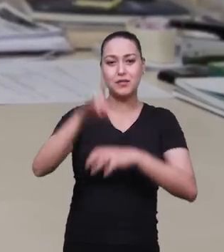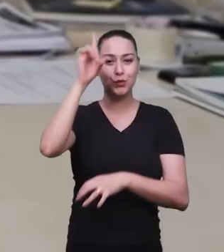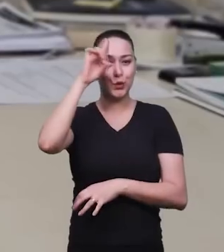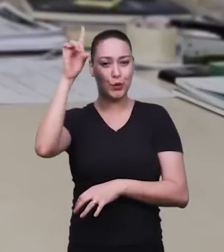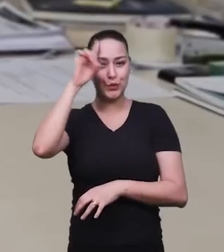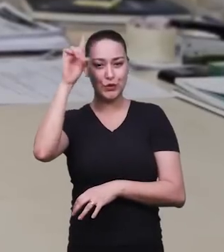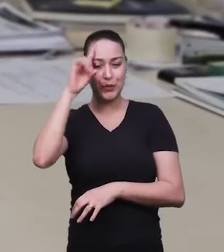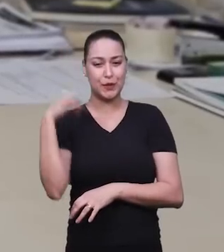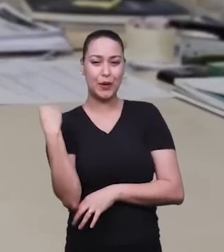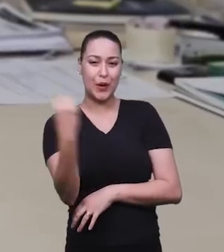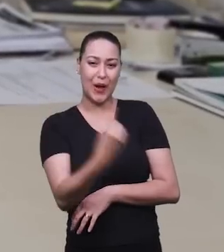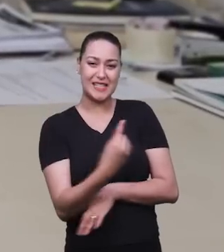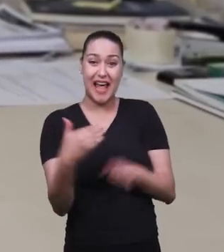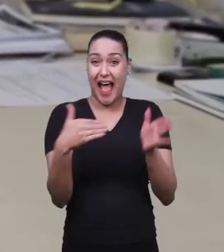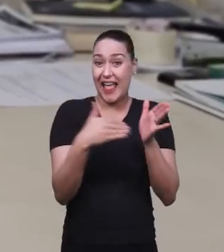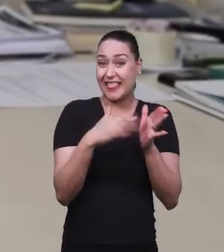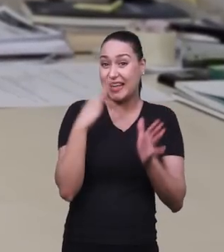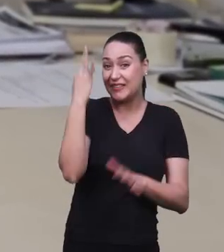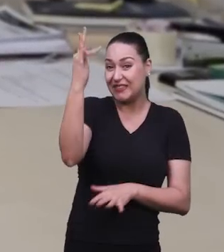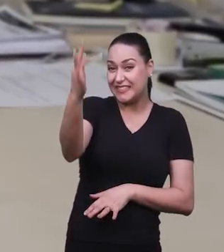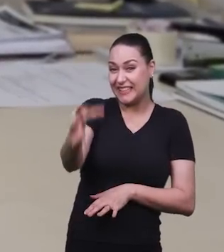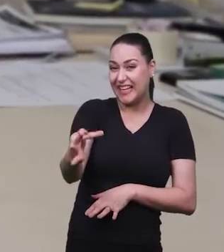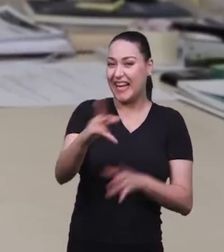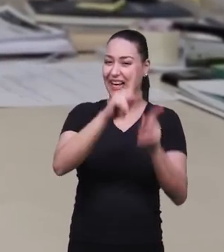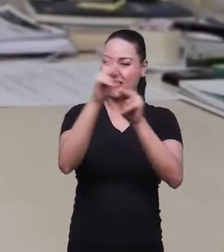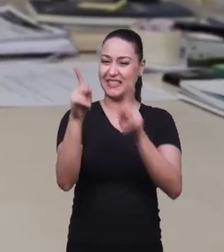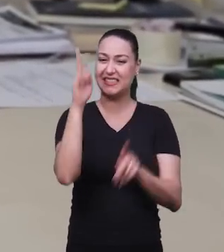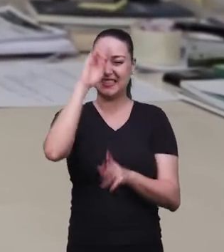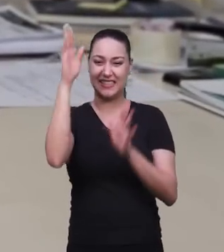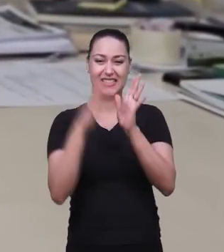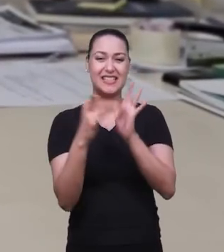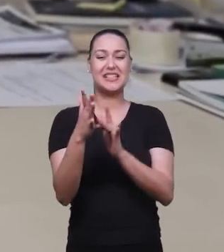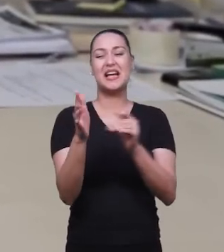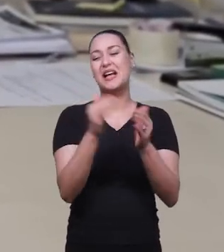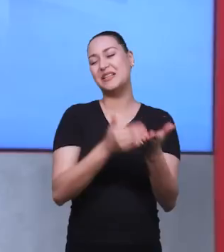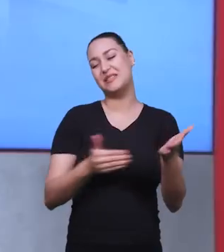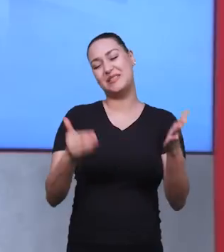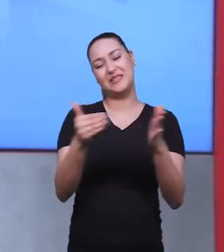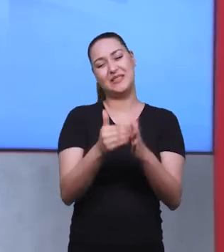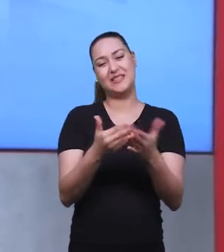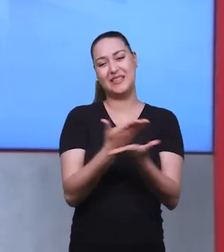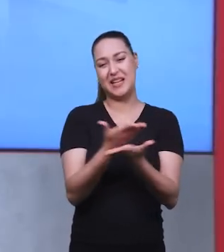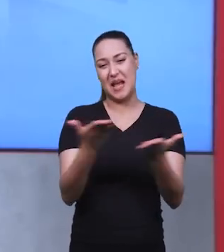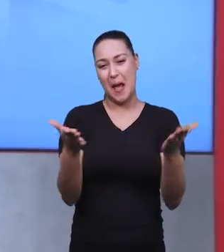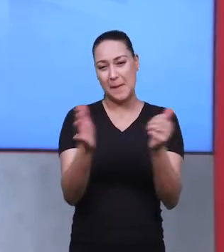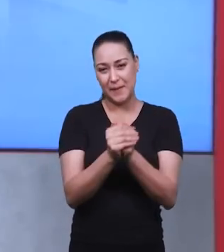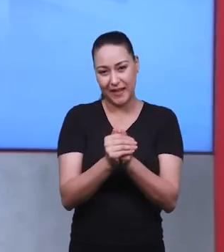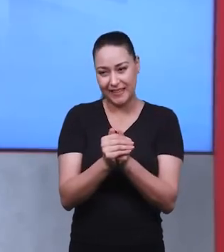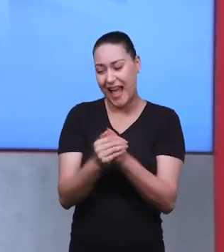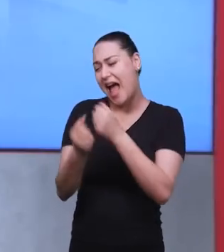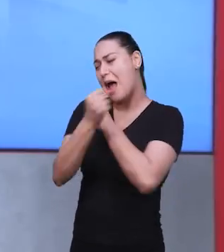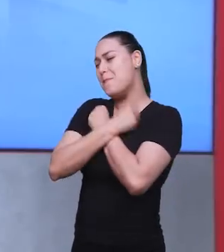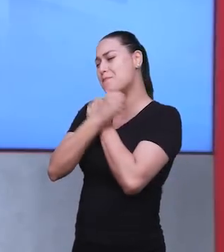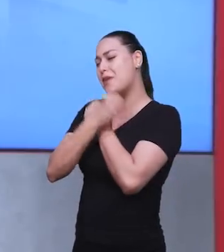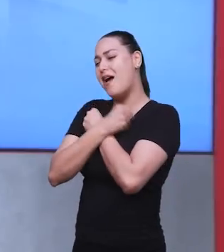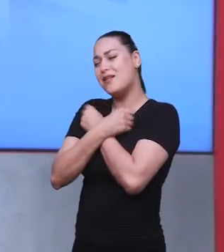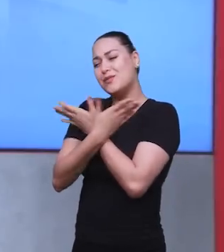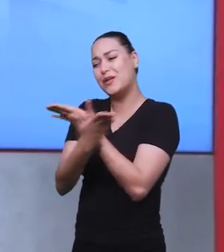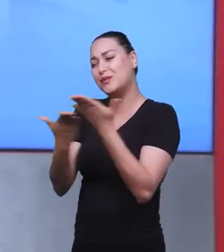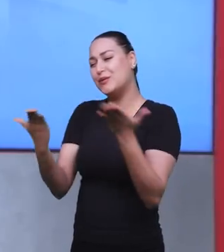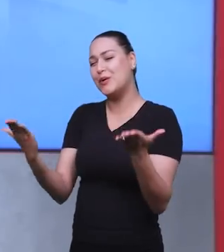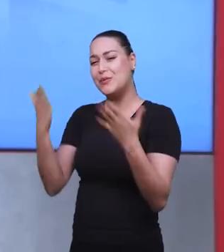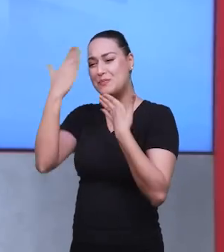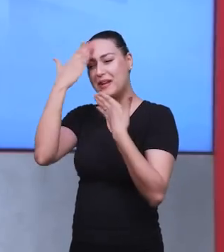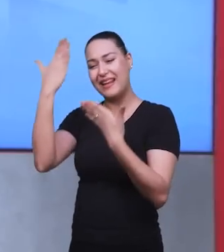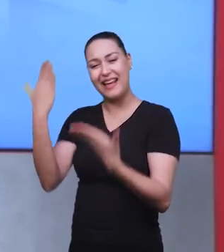derramada diariamente sobre nós. Até lá e a paz do Senhor Jesus a todos. Amém, obrigado, Warner Filho. Warner, um abraço a todos